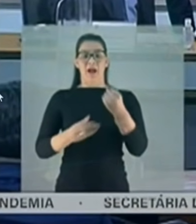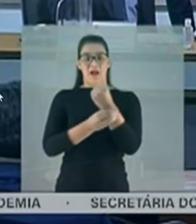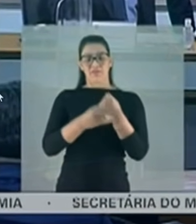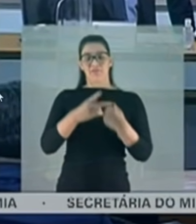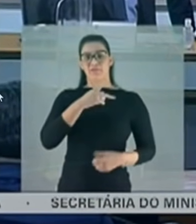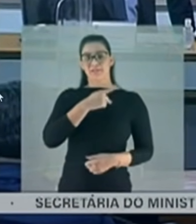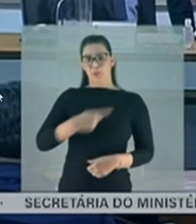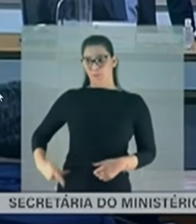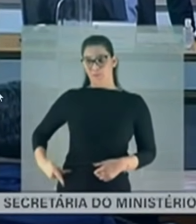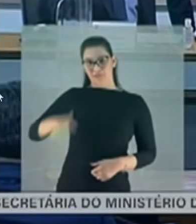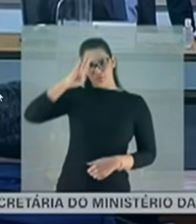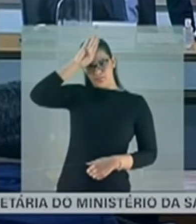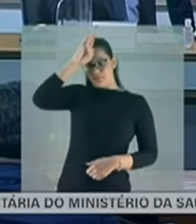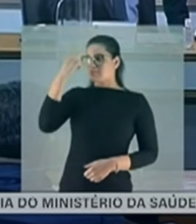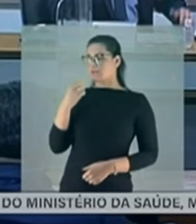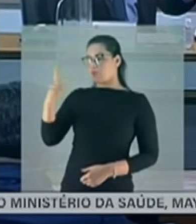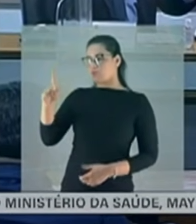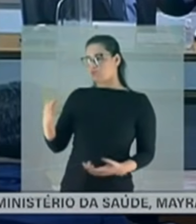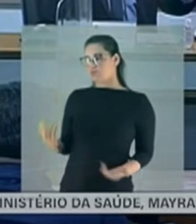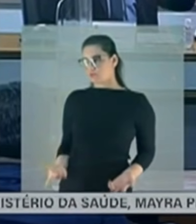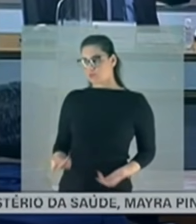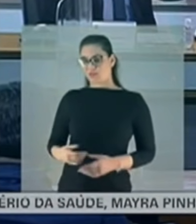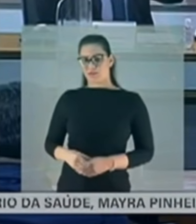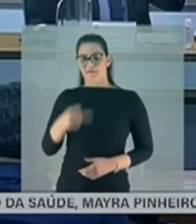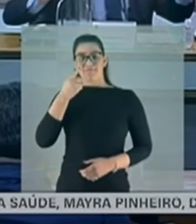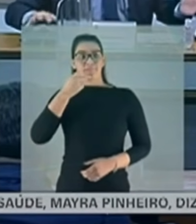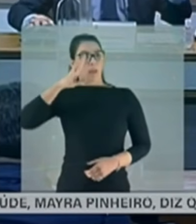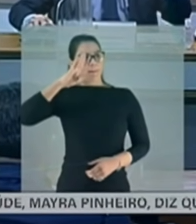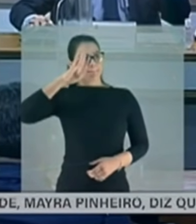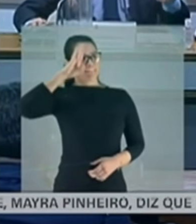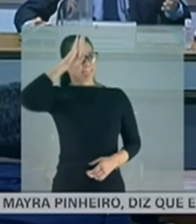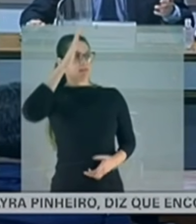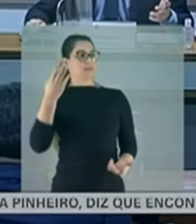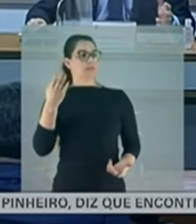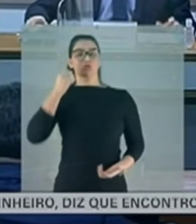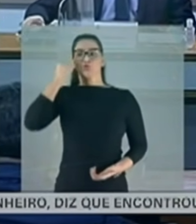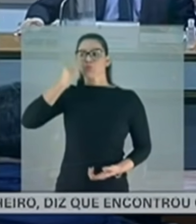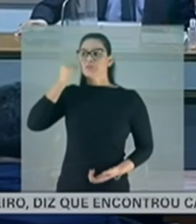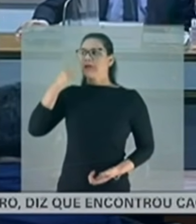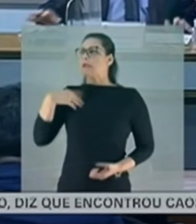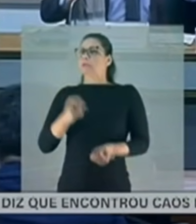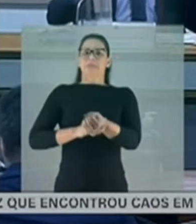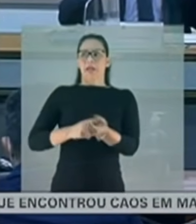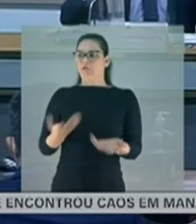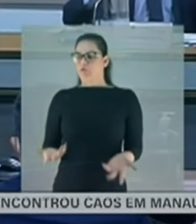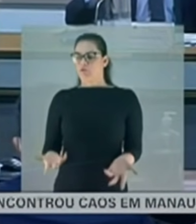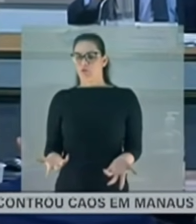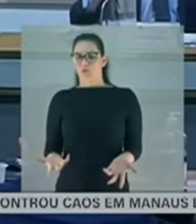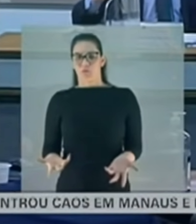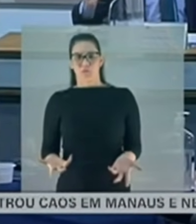Bolsonaro está lhe deixando cego. Só é falar em Jair Bolsonaro que o senador Marcos Rogério fica tenso aqui. Seu Começa a presidente.